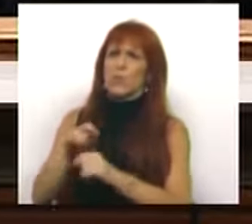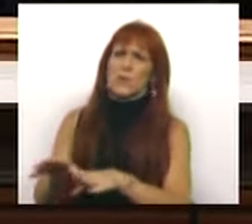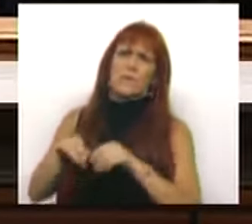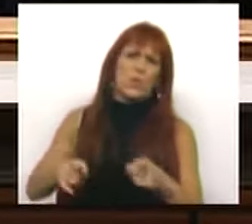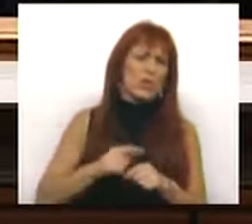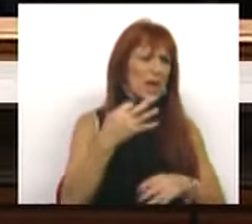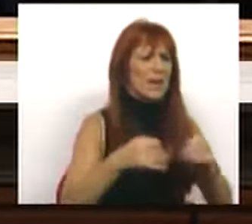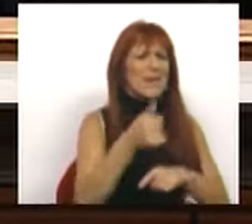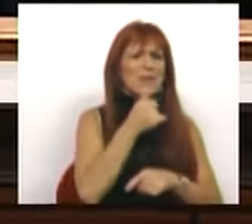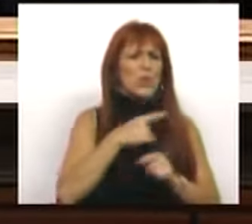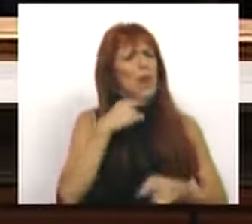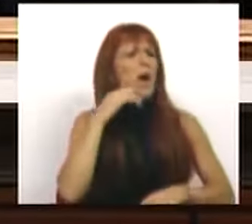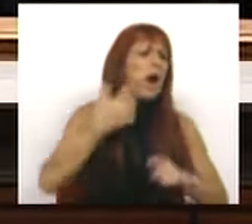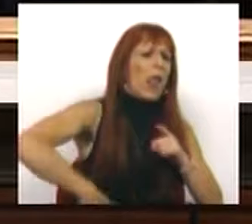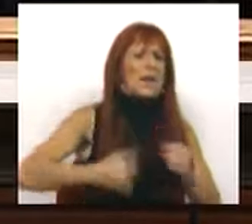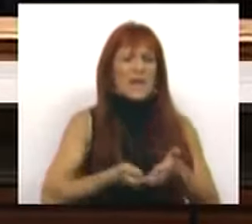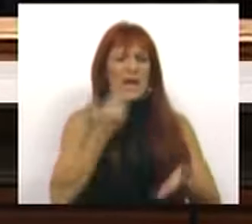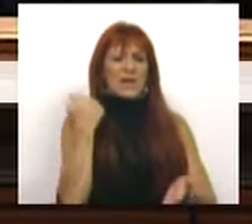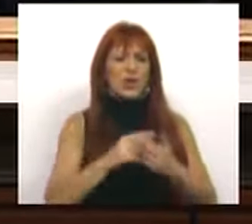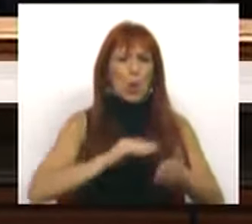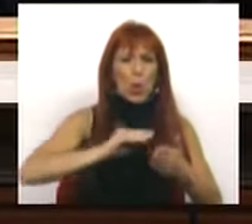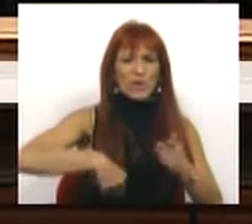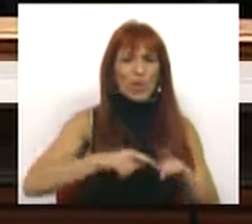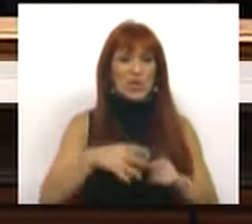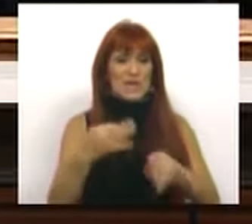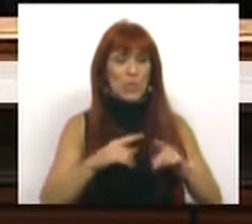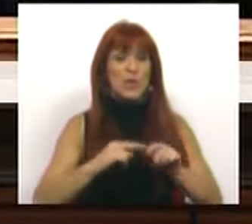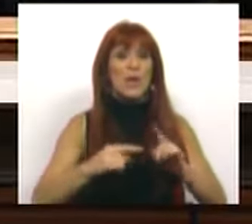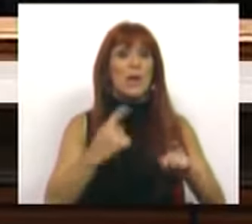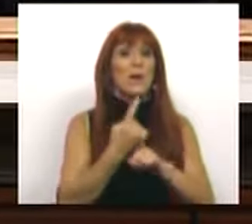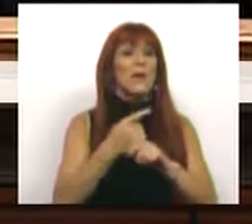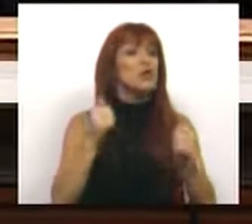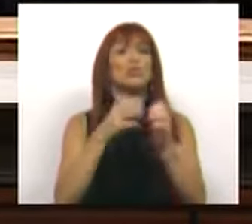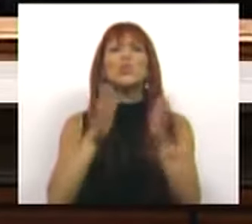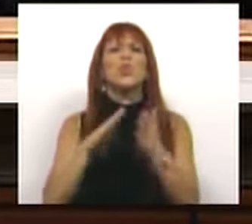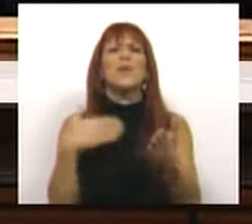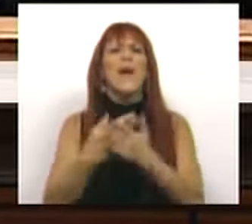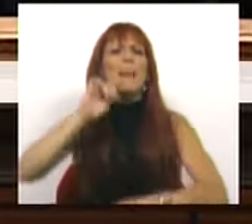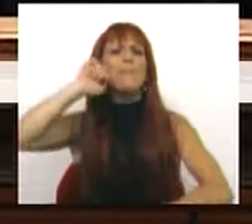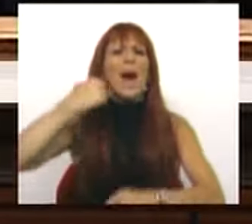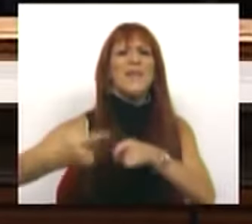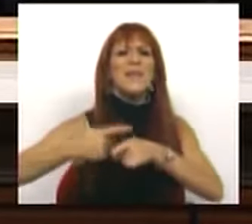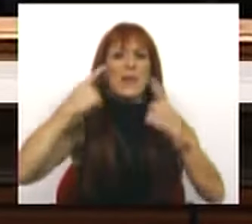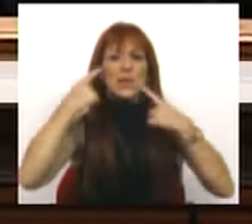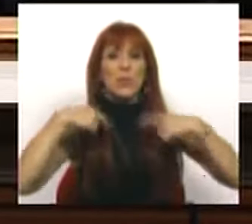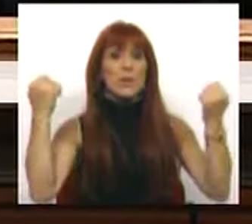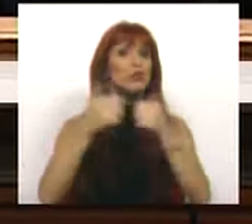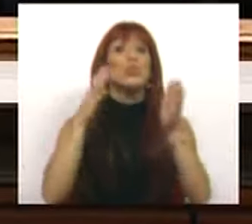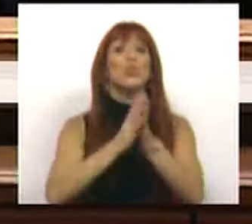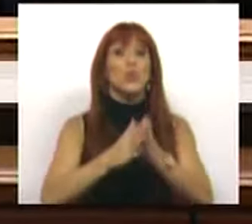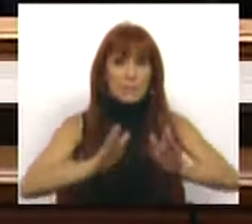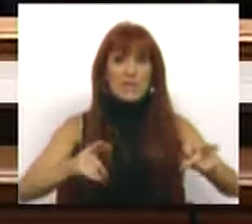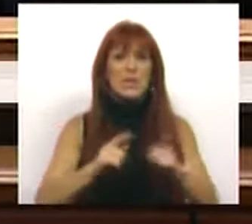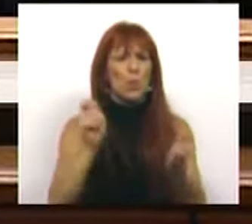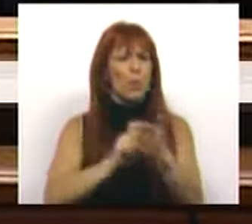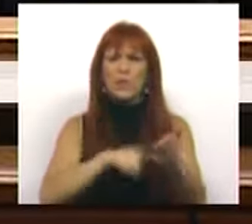a jurisdição arbitral retirando os contratos da jurisdição dos tribunais estaduais, tudo serve para lesar o interesse público e tudo isto tem que ter